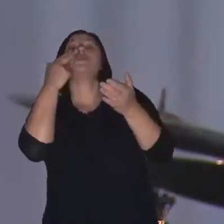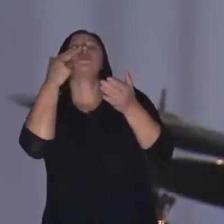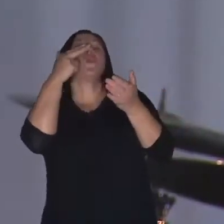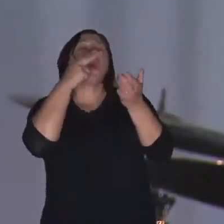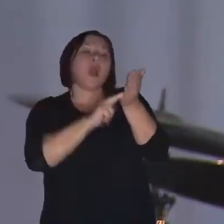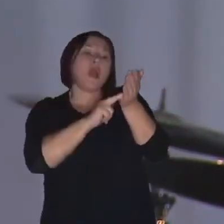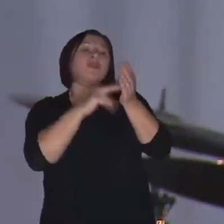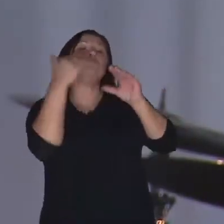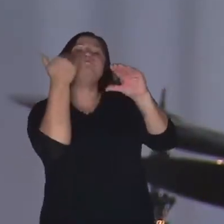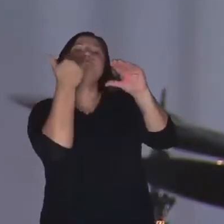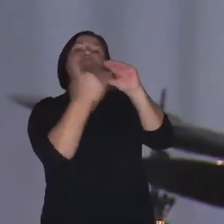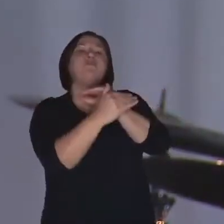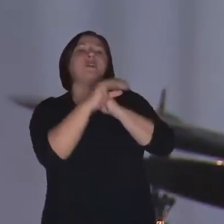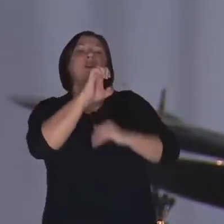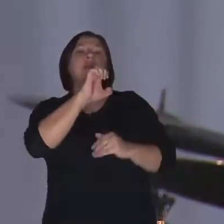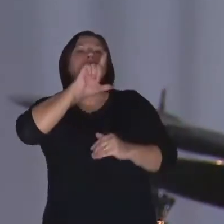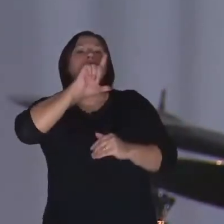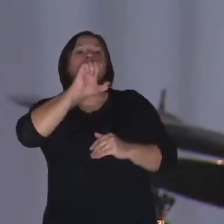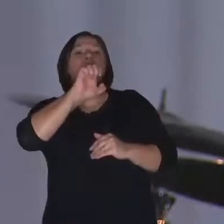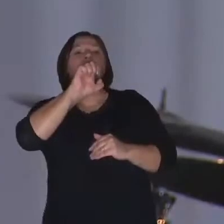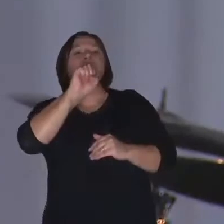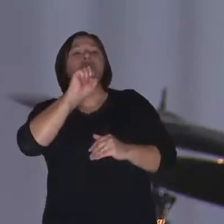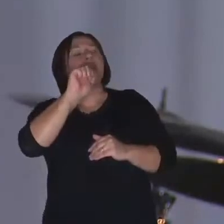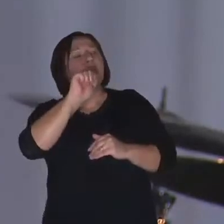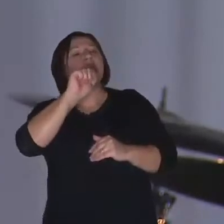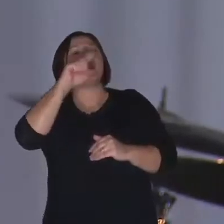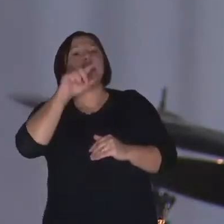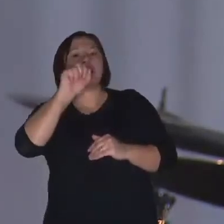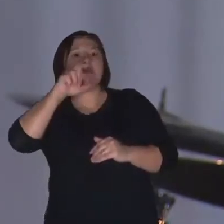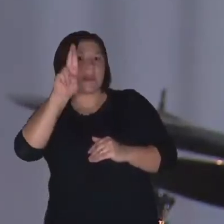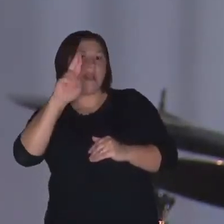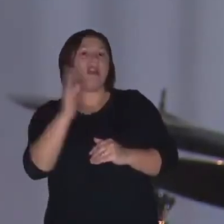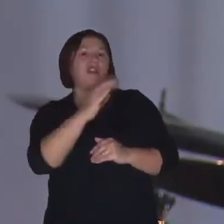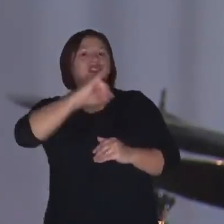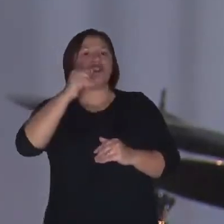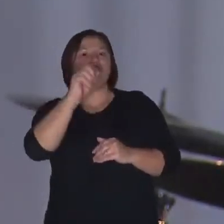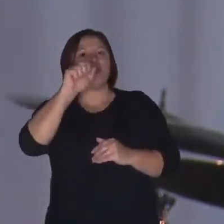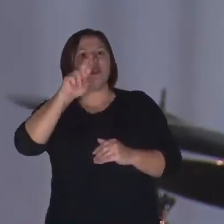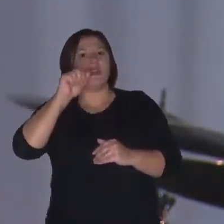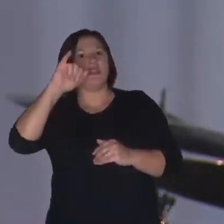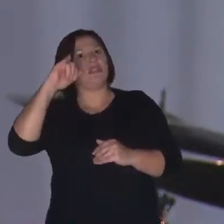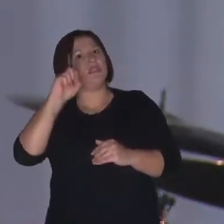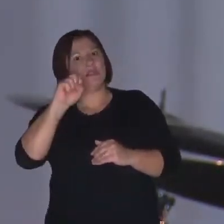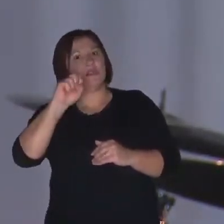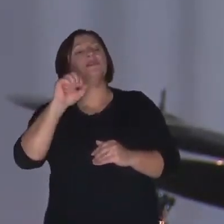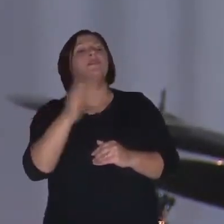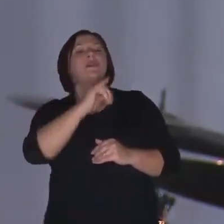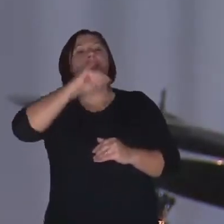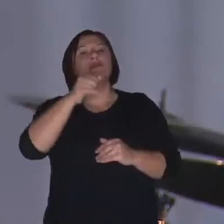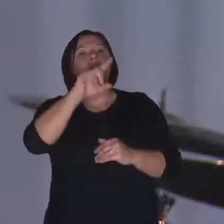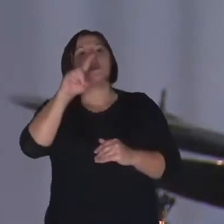de Safã, e Gemarias, bastante nome para você colocar no seu filho, filho de Ilquias, os quais Edequias, rei de